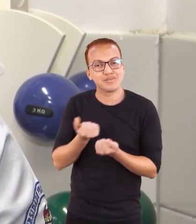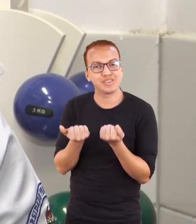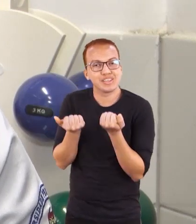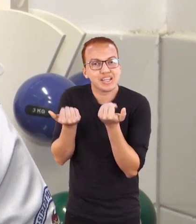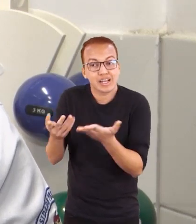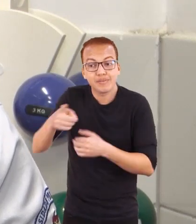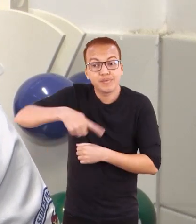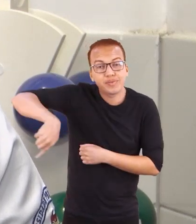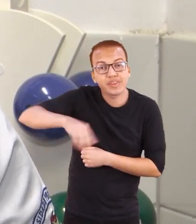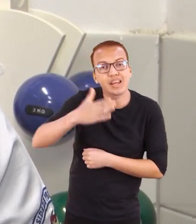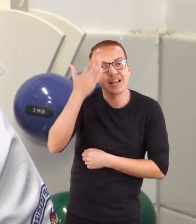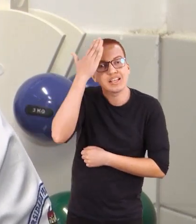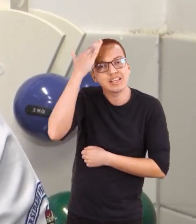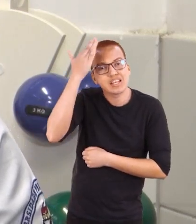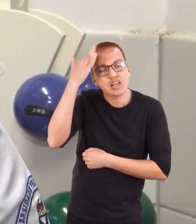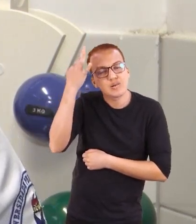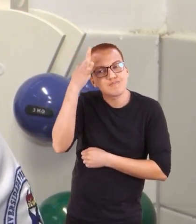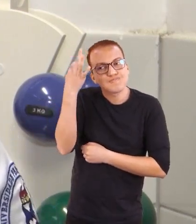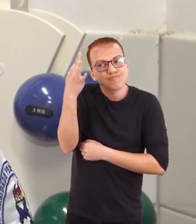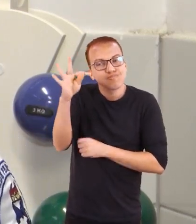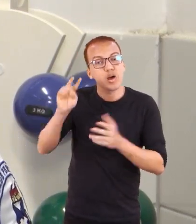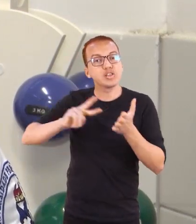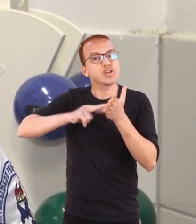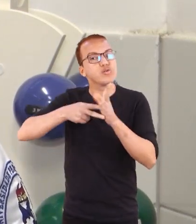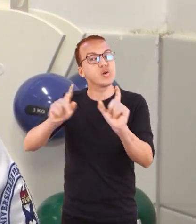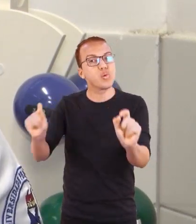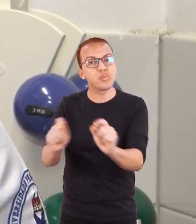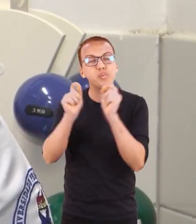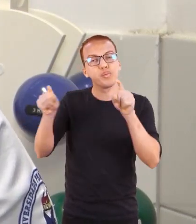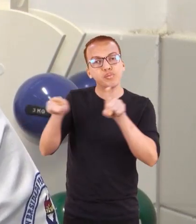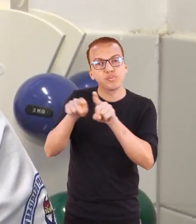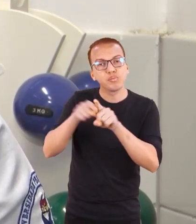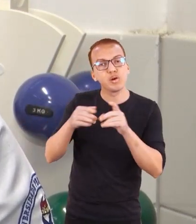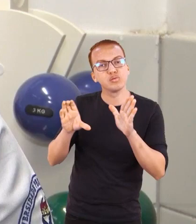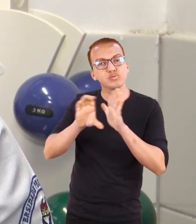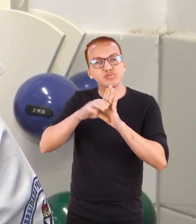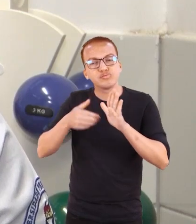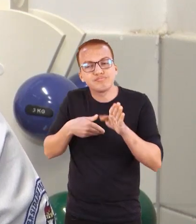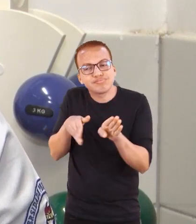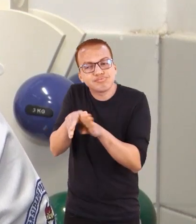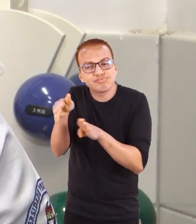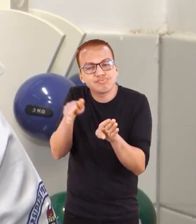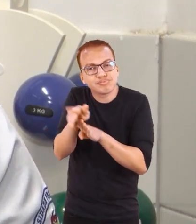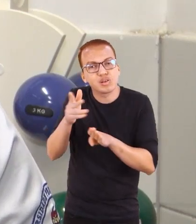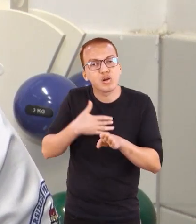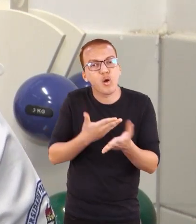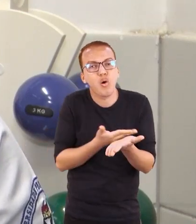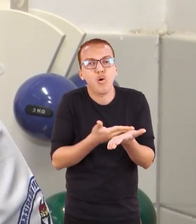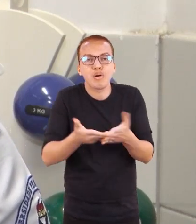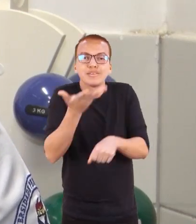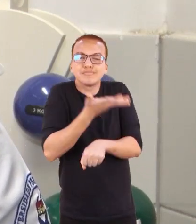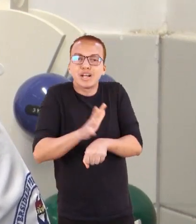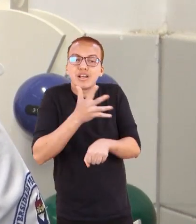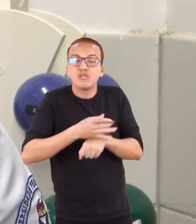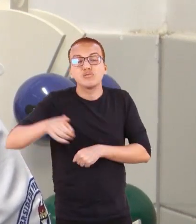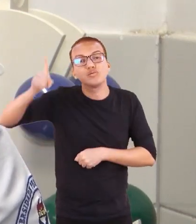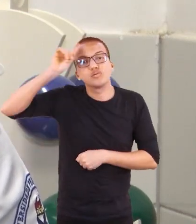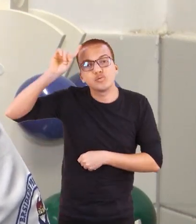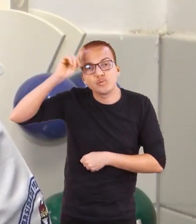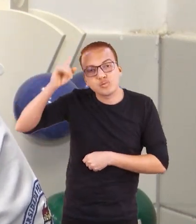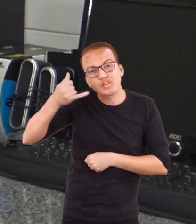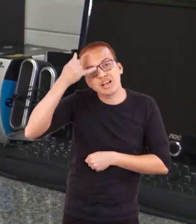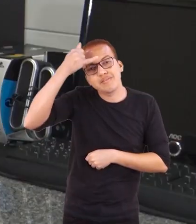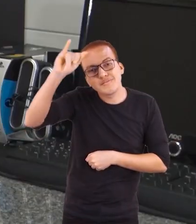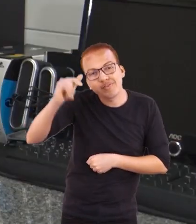vida. É que essas pessoas elas comecem a entender o que elas têm e que elas comecem a aplicar os conceitos e tudo que a gente passa aqui para elas no